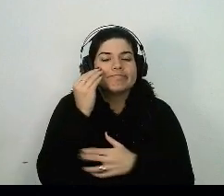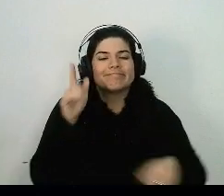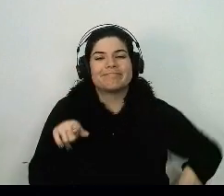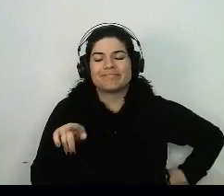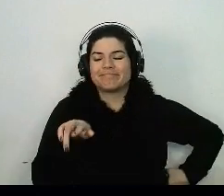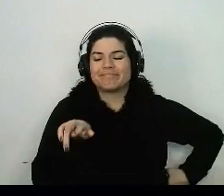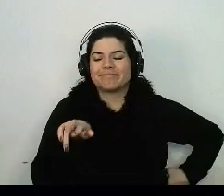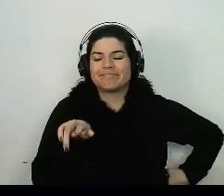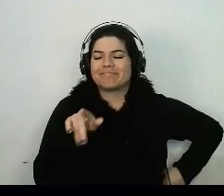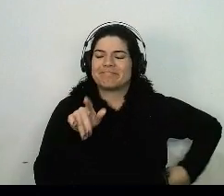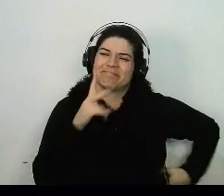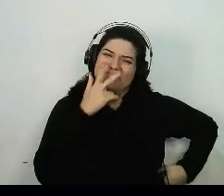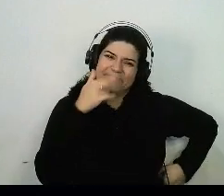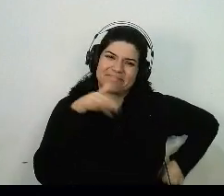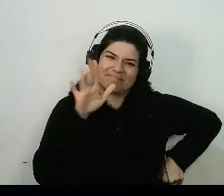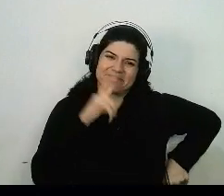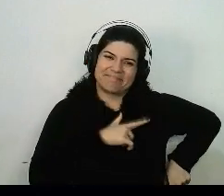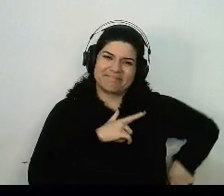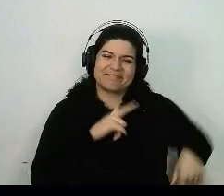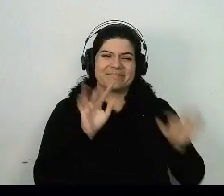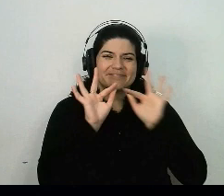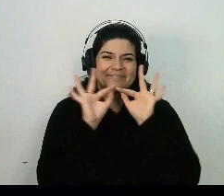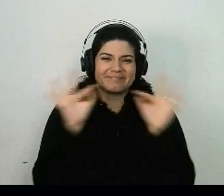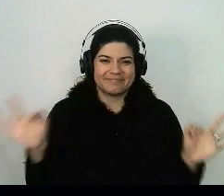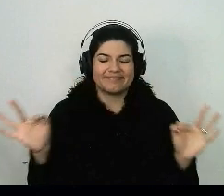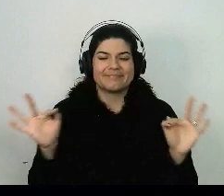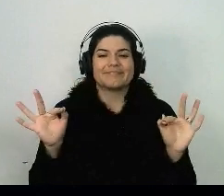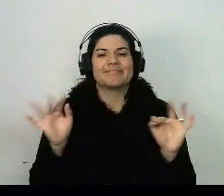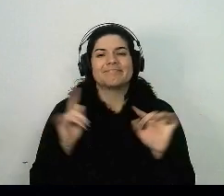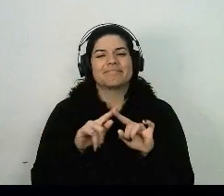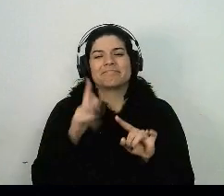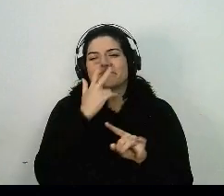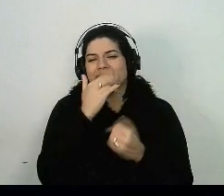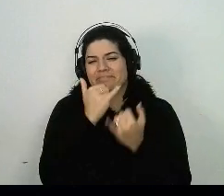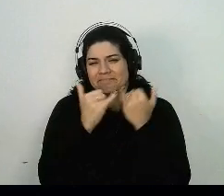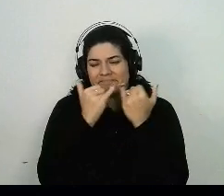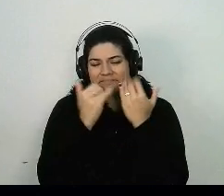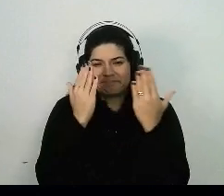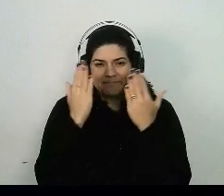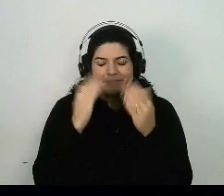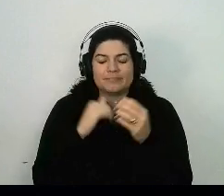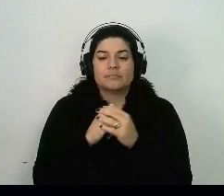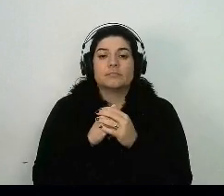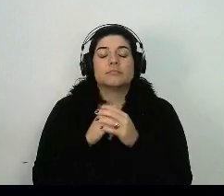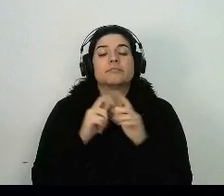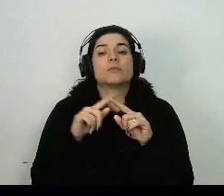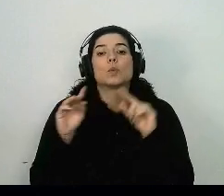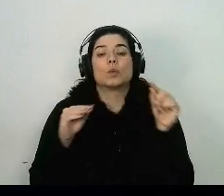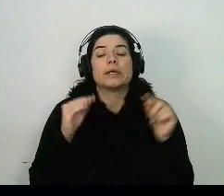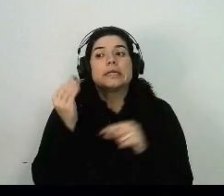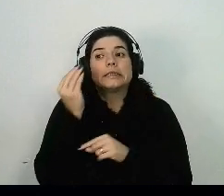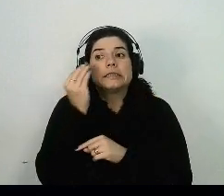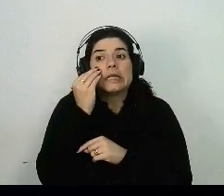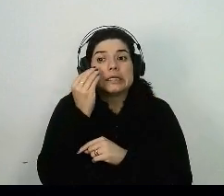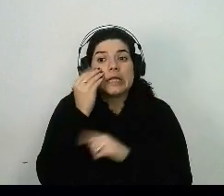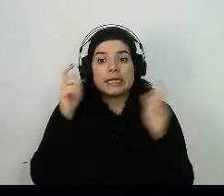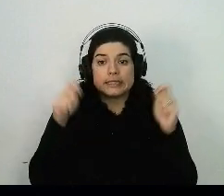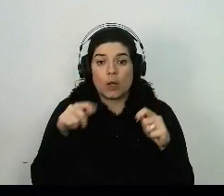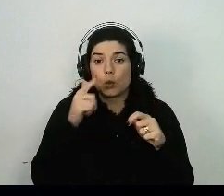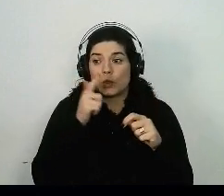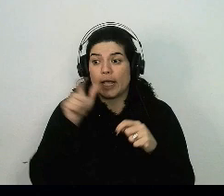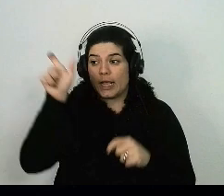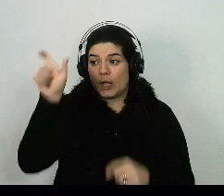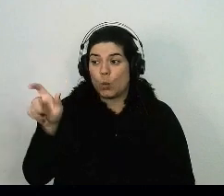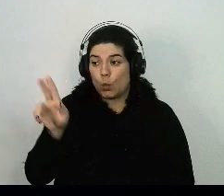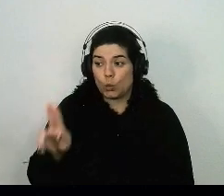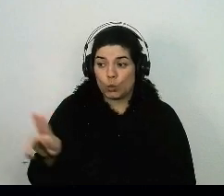talvez, aquele mais simples, mas assim, eu vou arrumar um jeito de prototipar para interativamente com o usuário eu